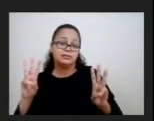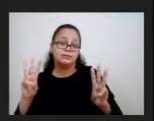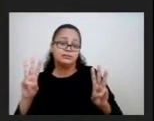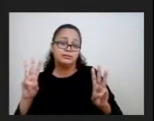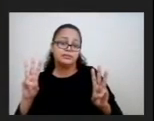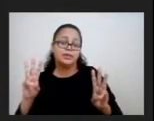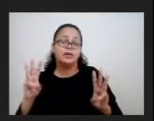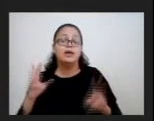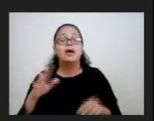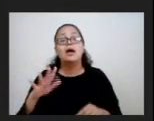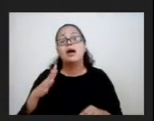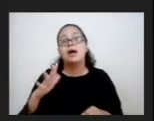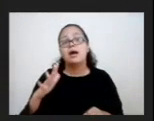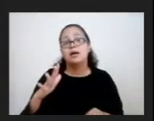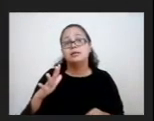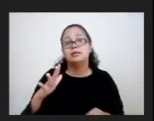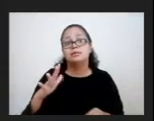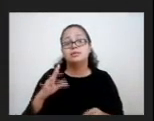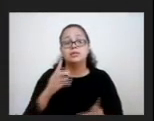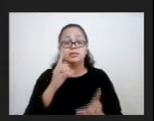redes sociais. Às vezes a gente acha